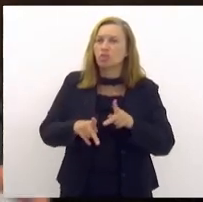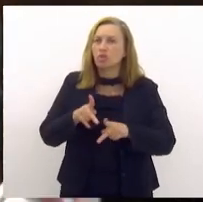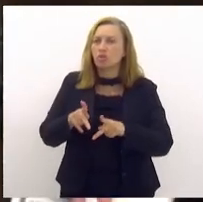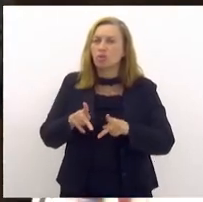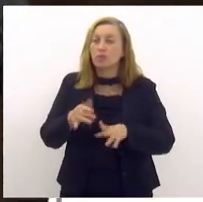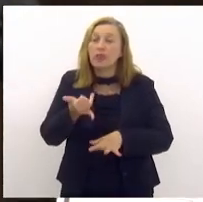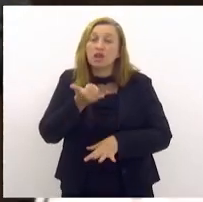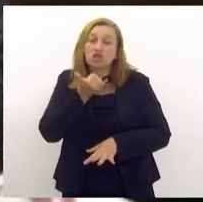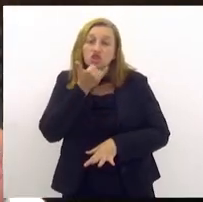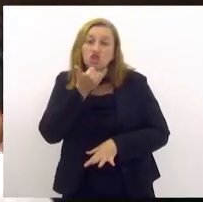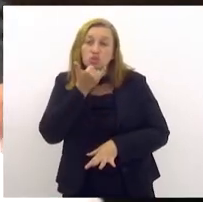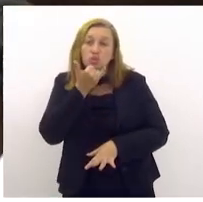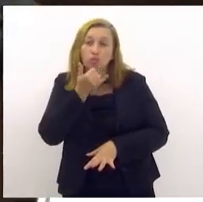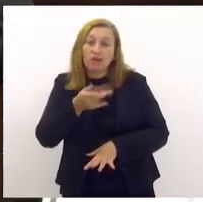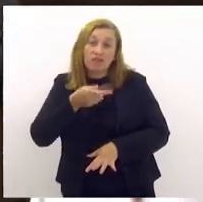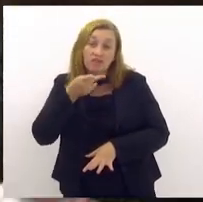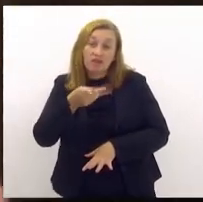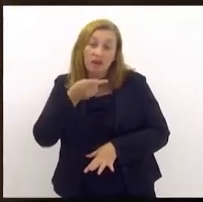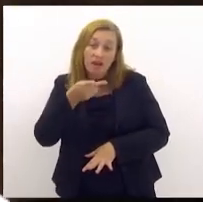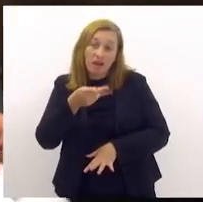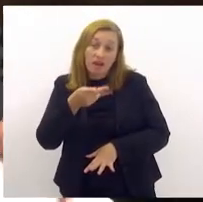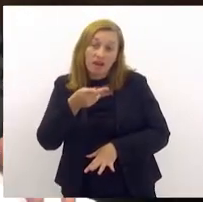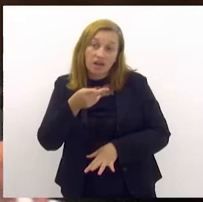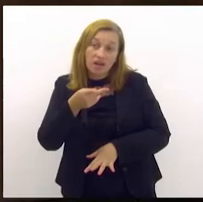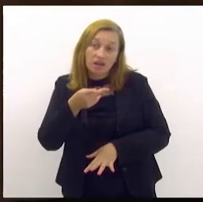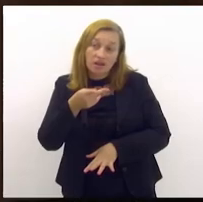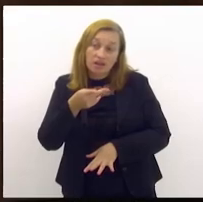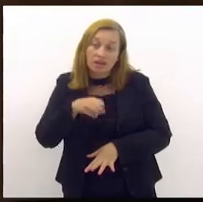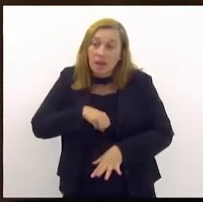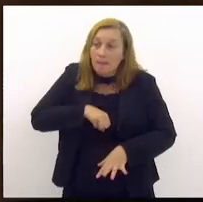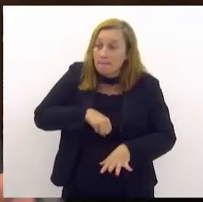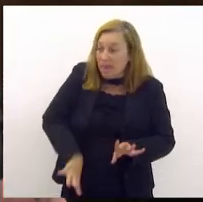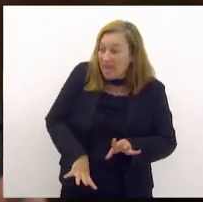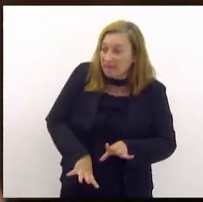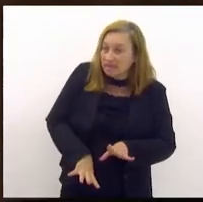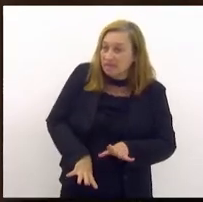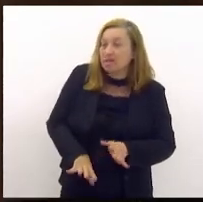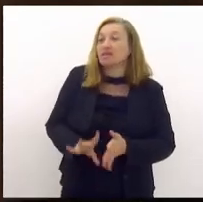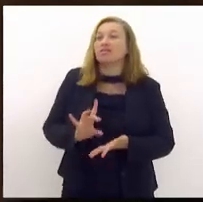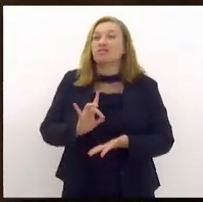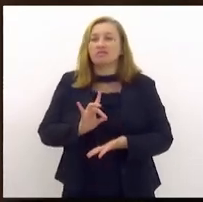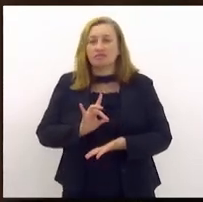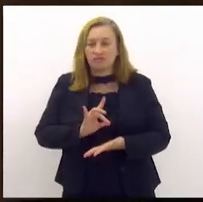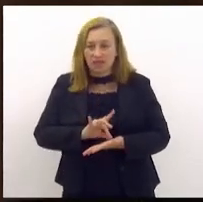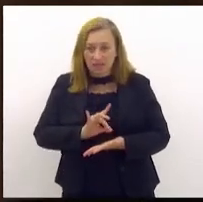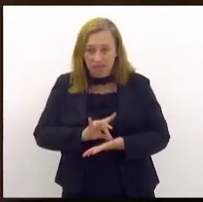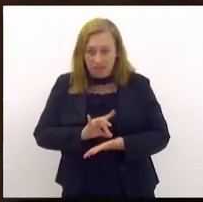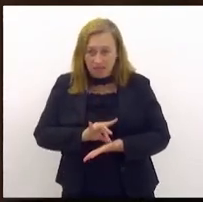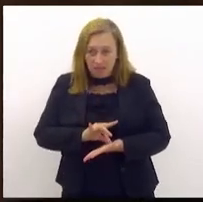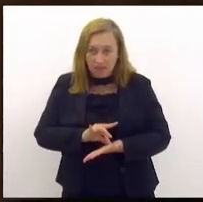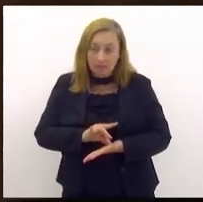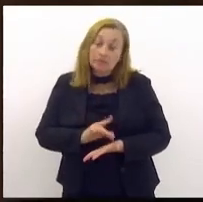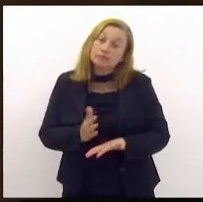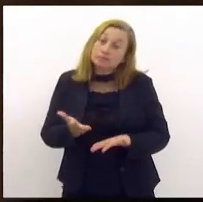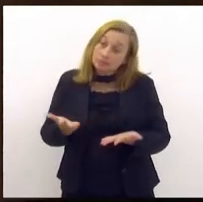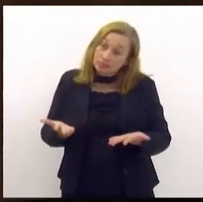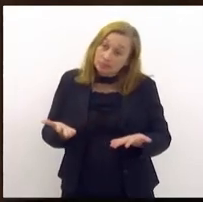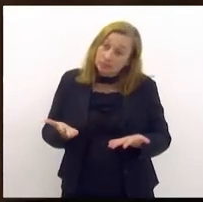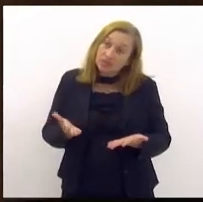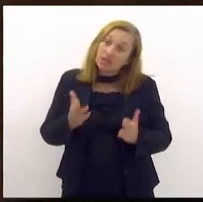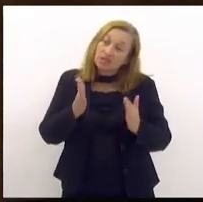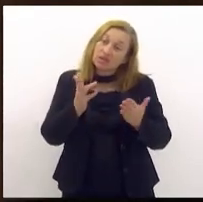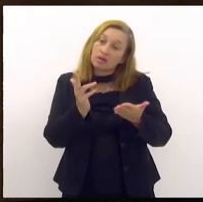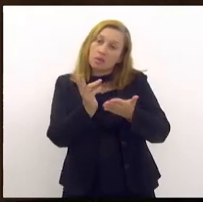Desculpa o termo aqui, até a quebra de decoro, fazer esta merda, que literalmente é por conta de você pintar